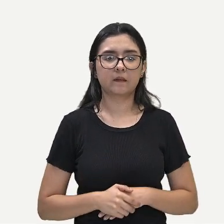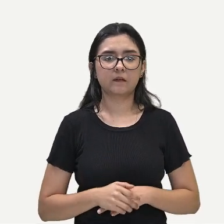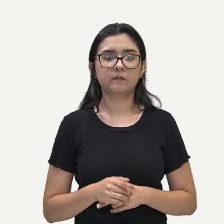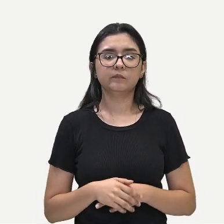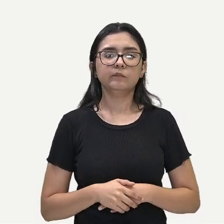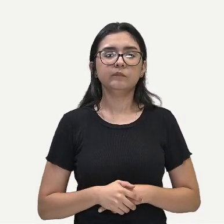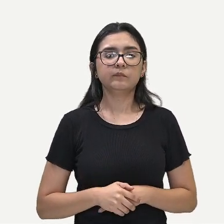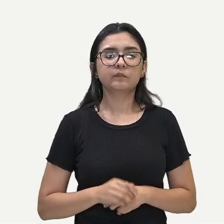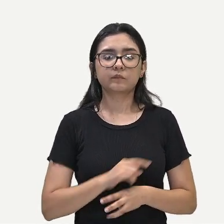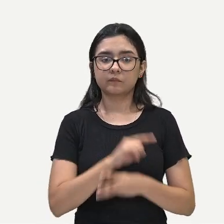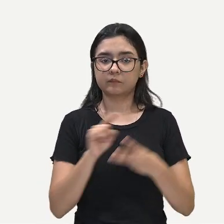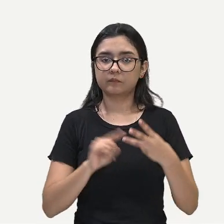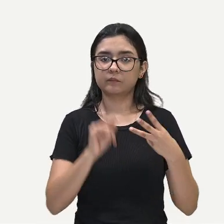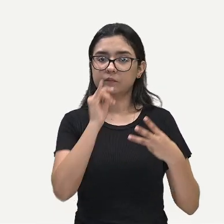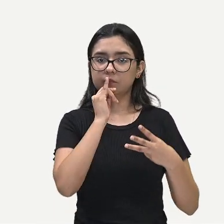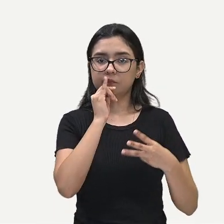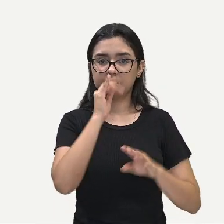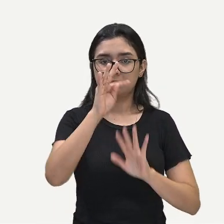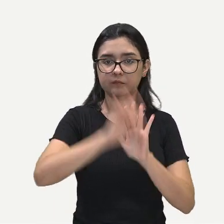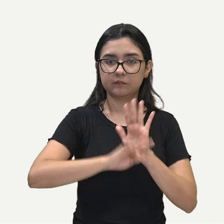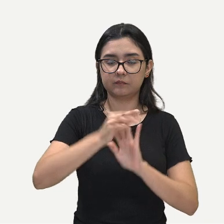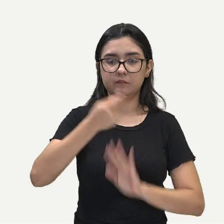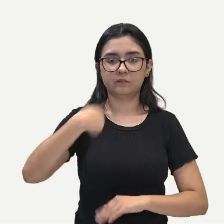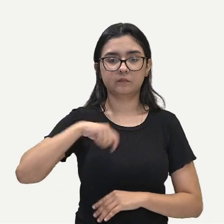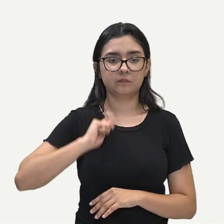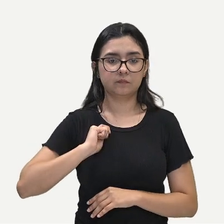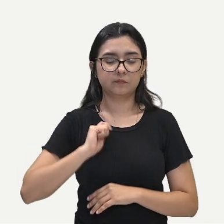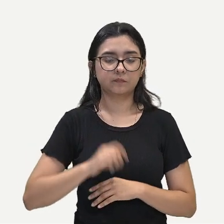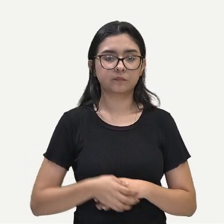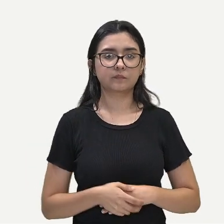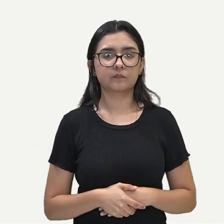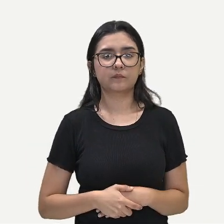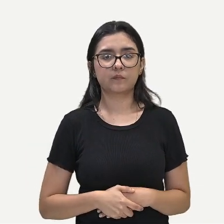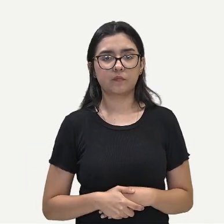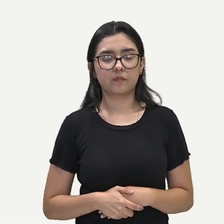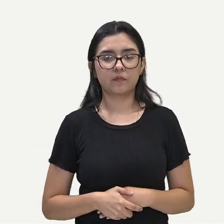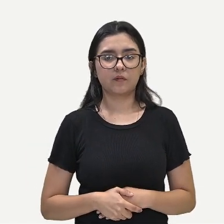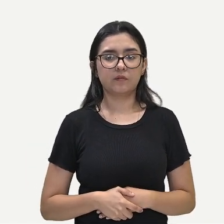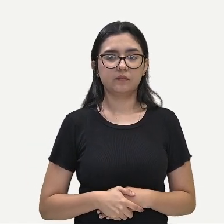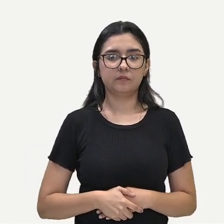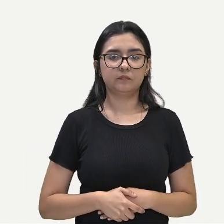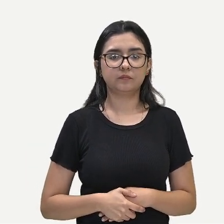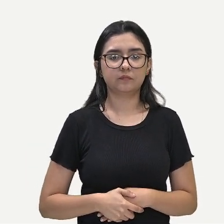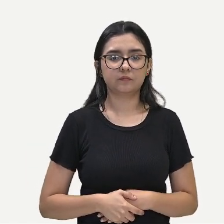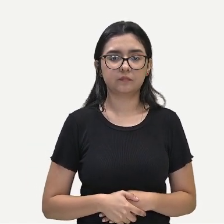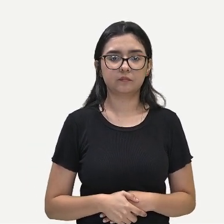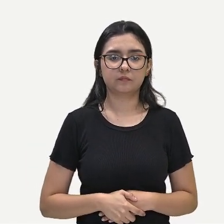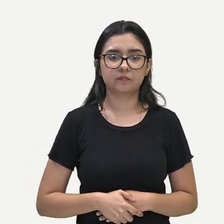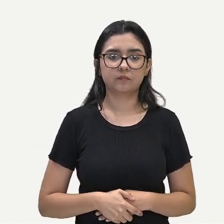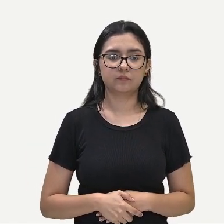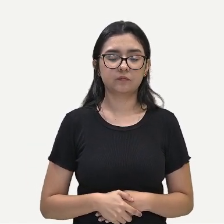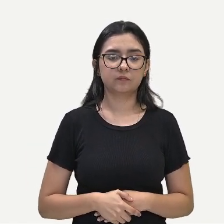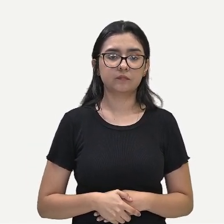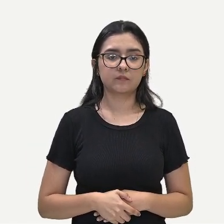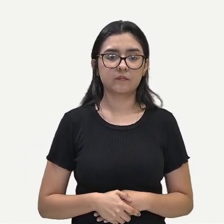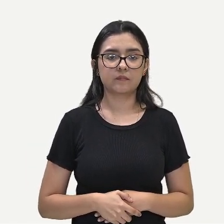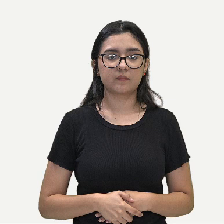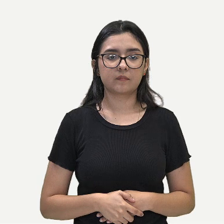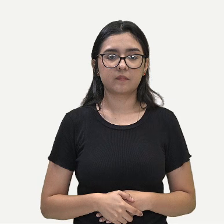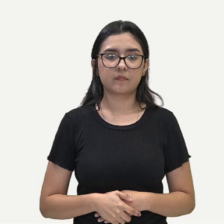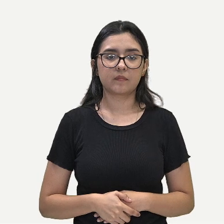passadas de las que se conoce su principio y fin. Por ejemplo, fui